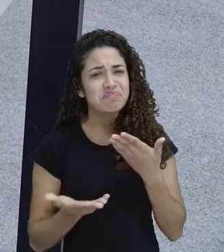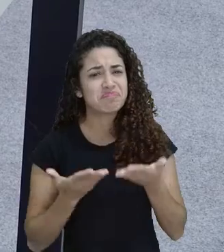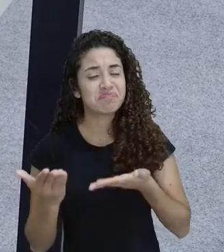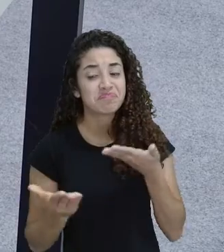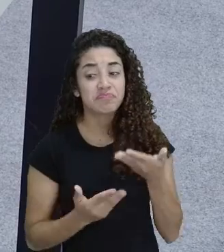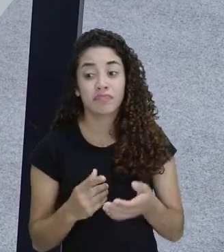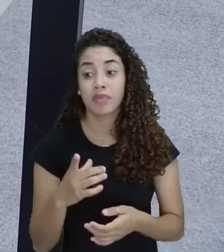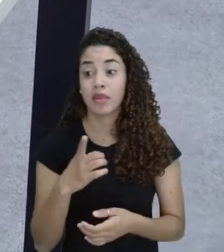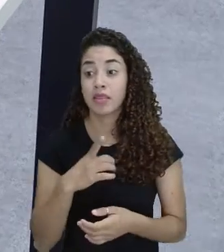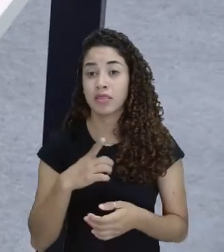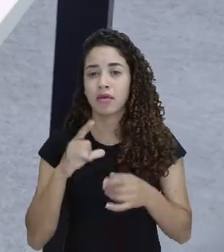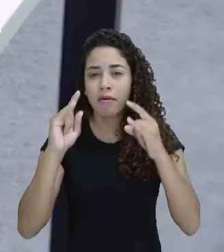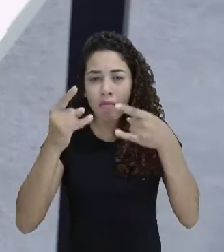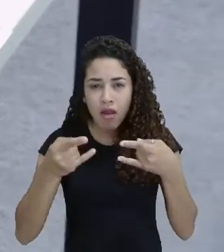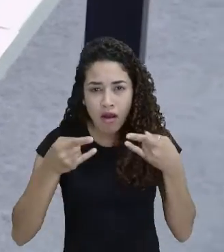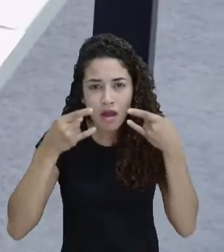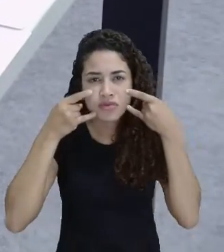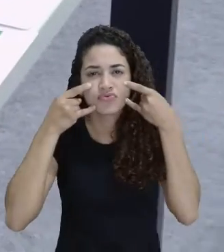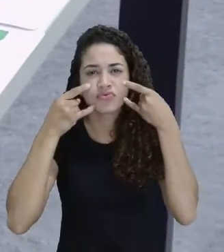de máscara.